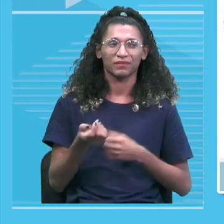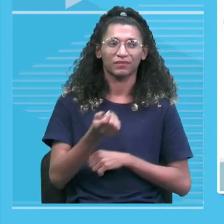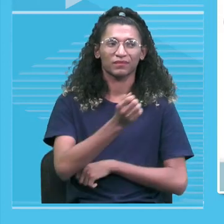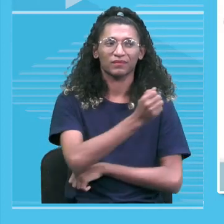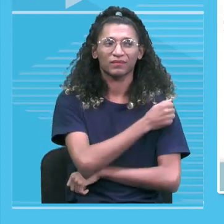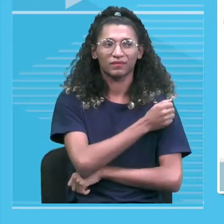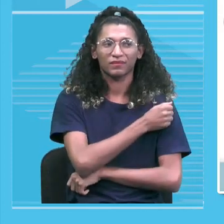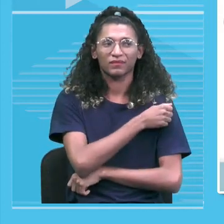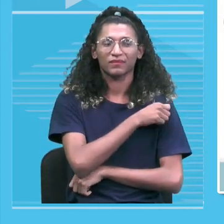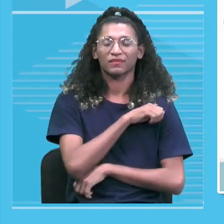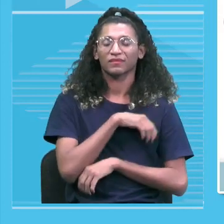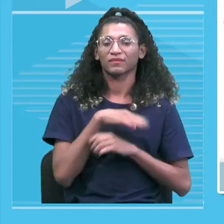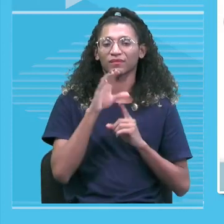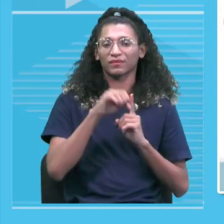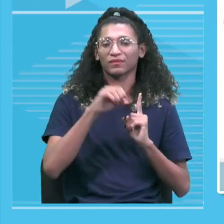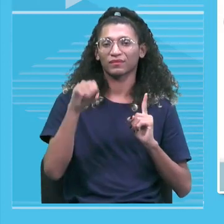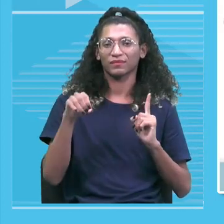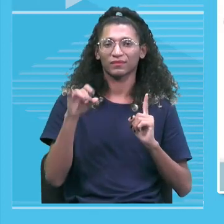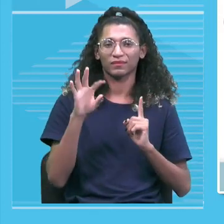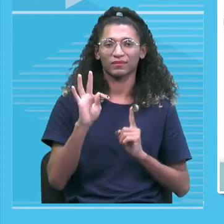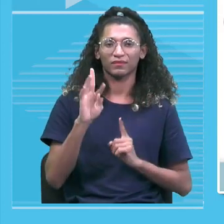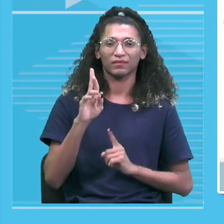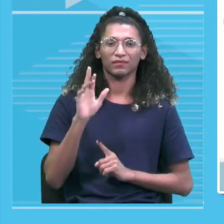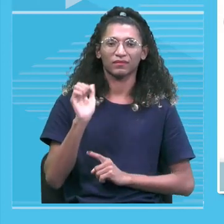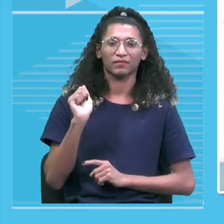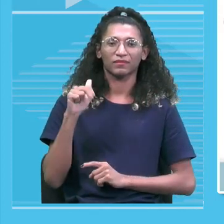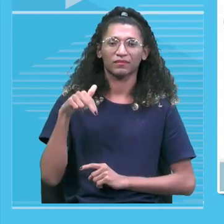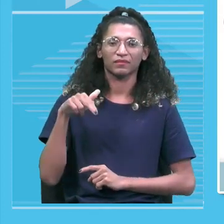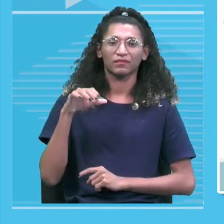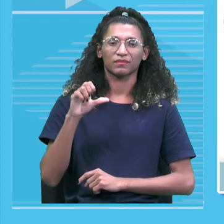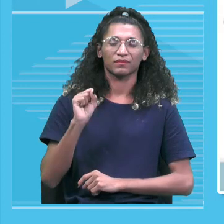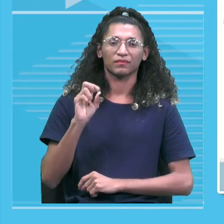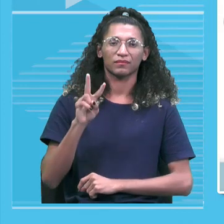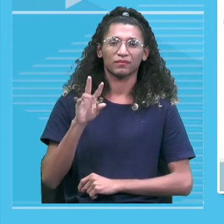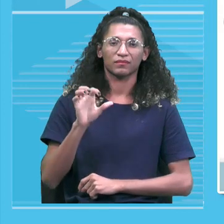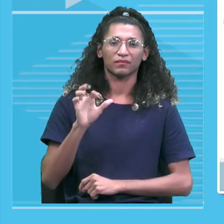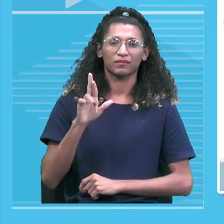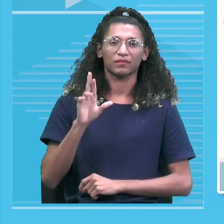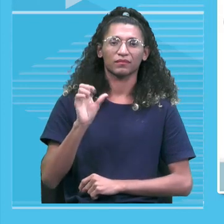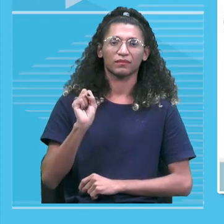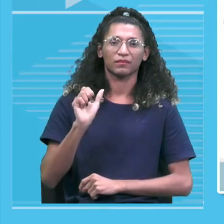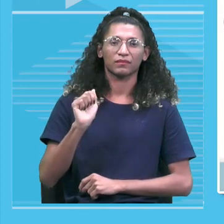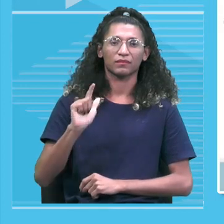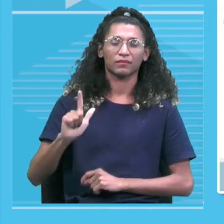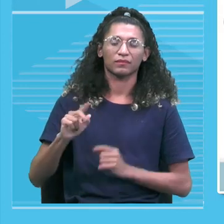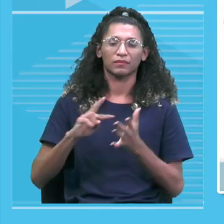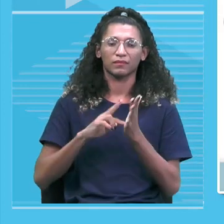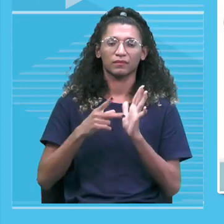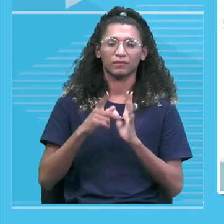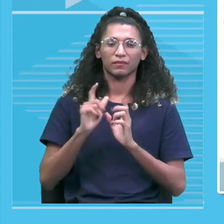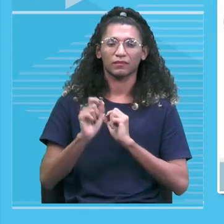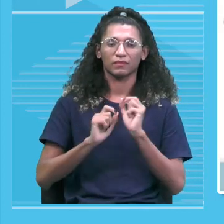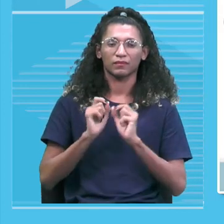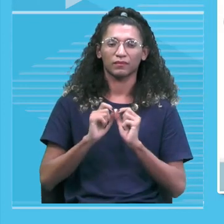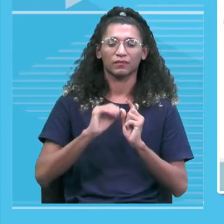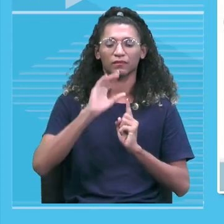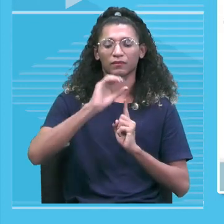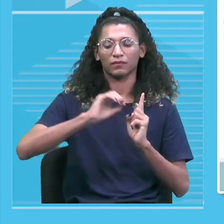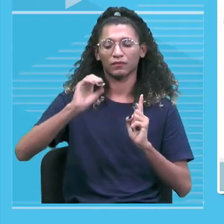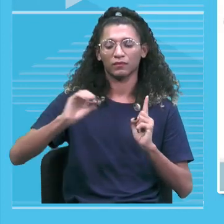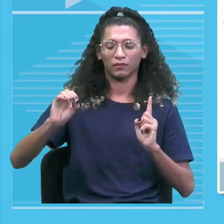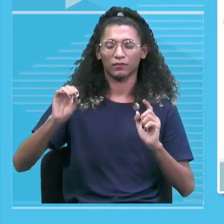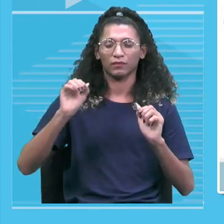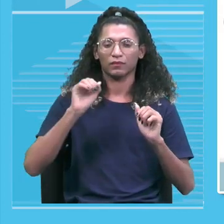onda transversal é só lembrar que é uma onda que se